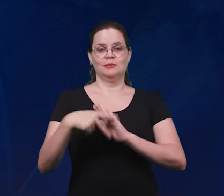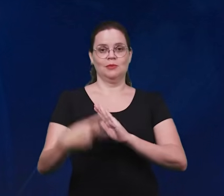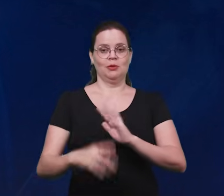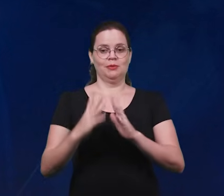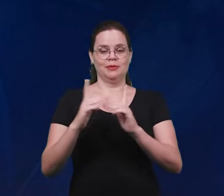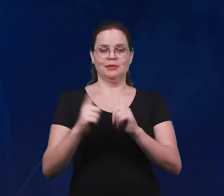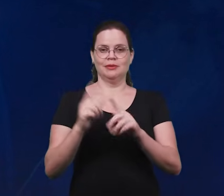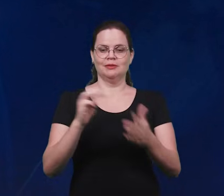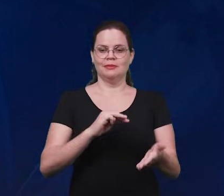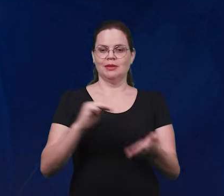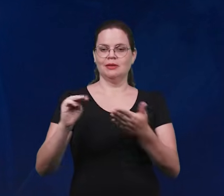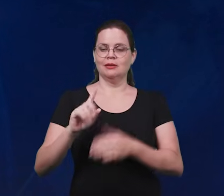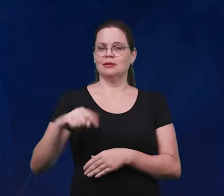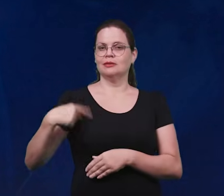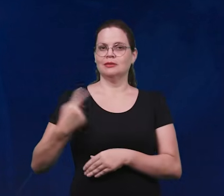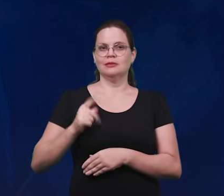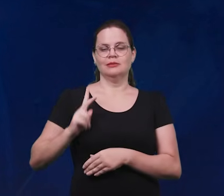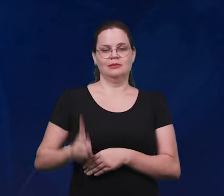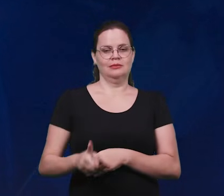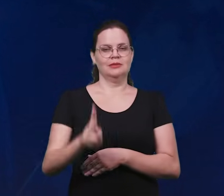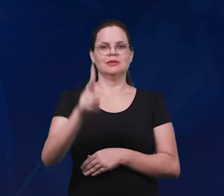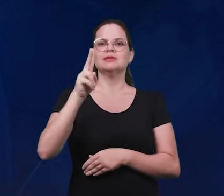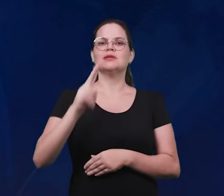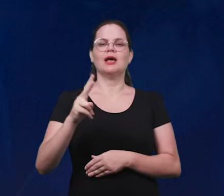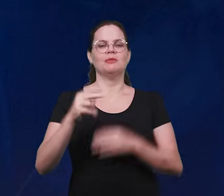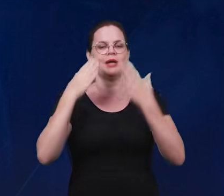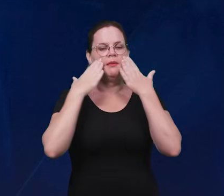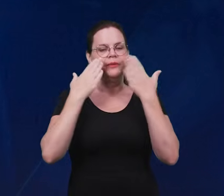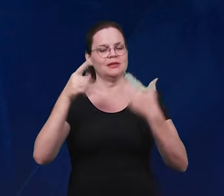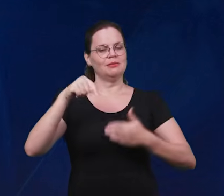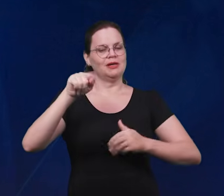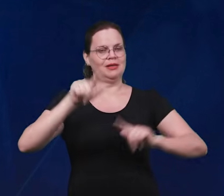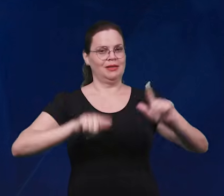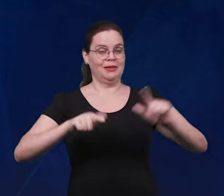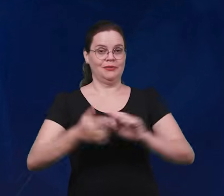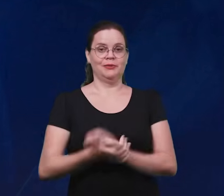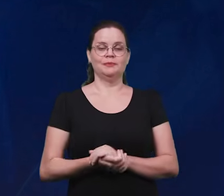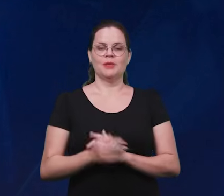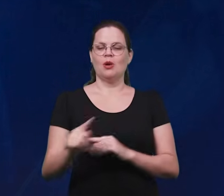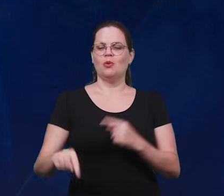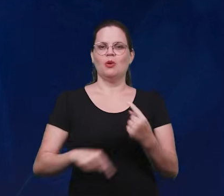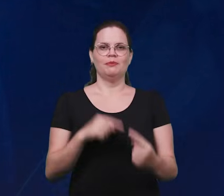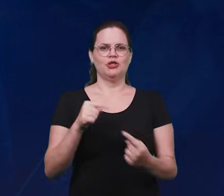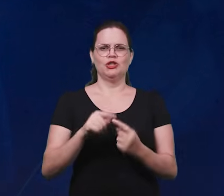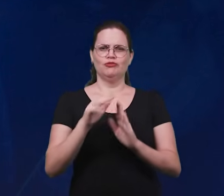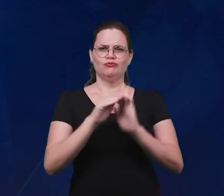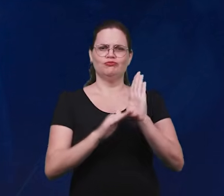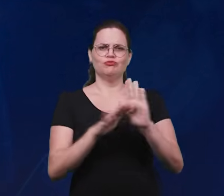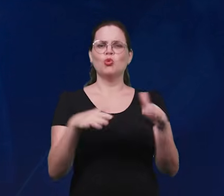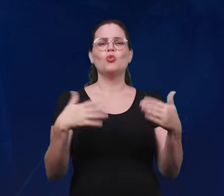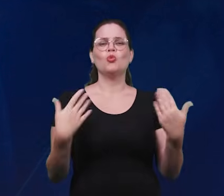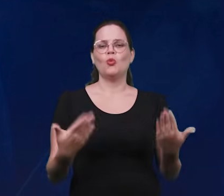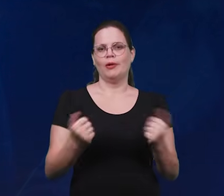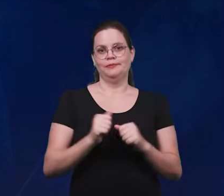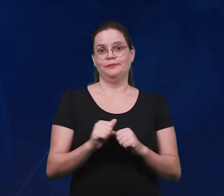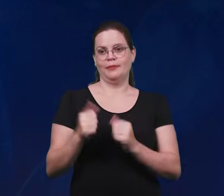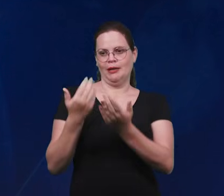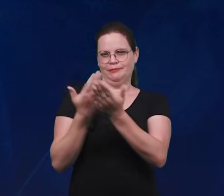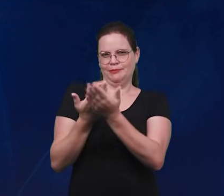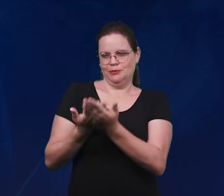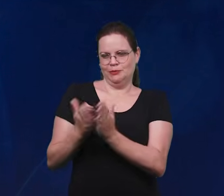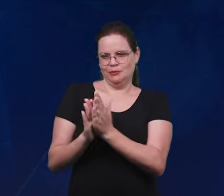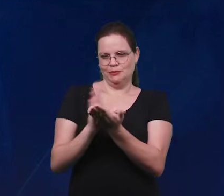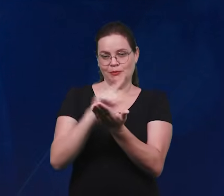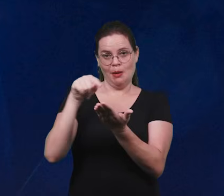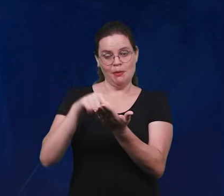o que fazemos sempre por meio deste canal. O propósito desse programa é transmitir estudos